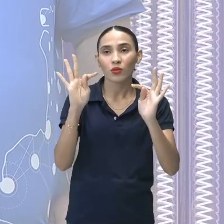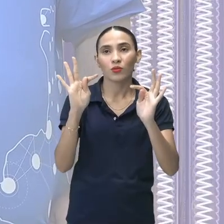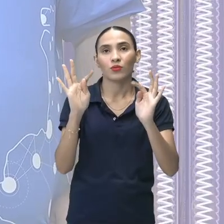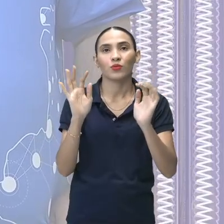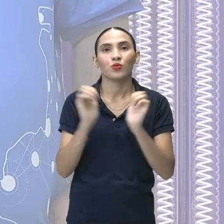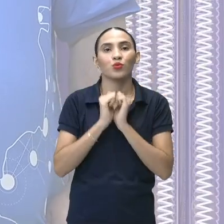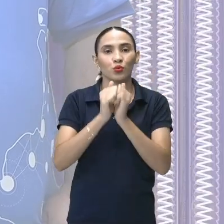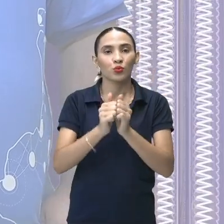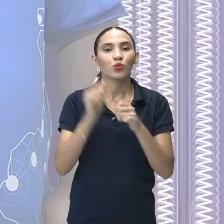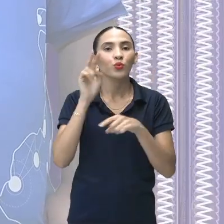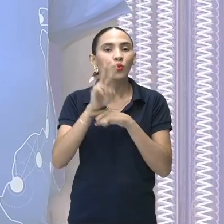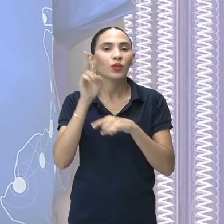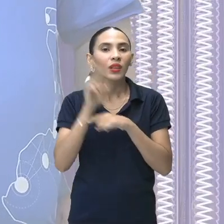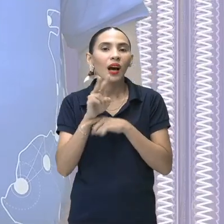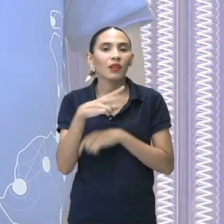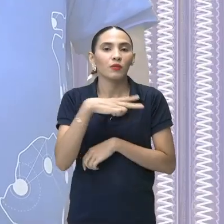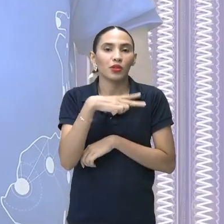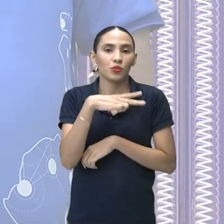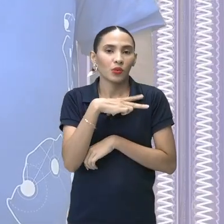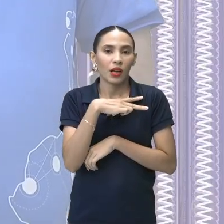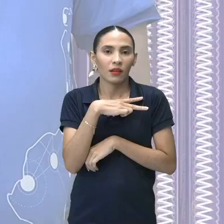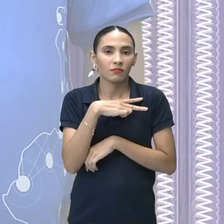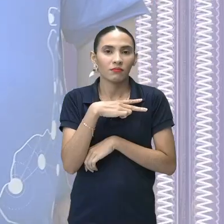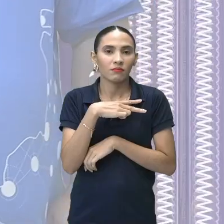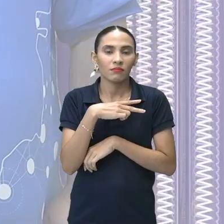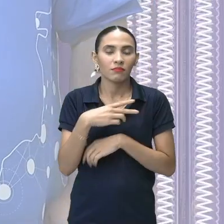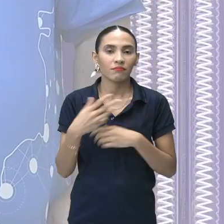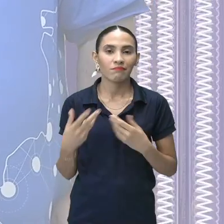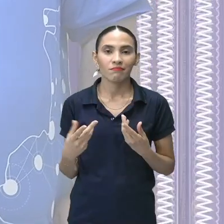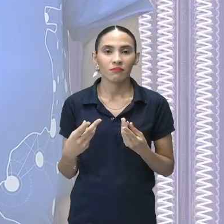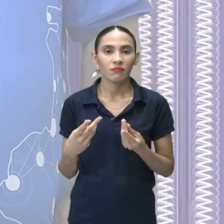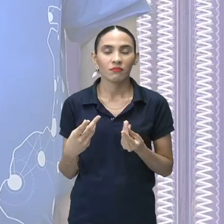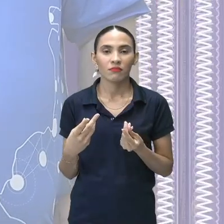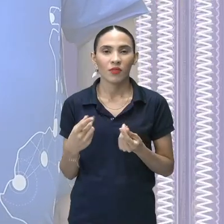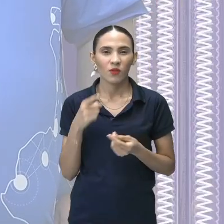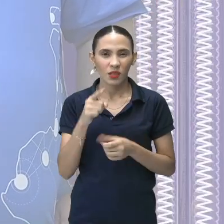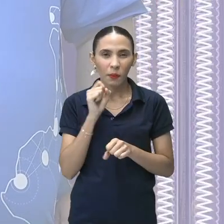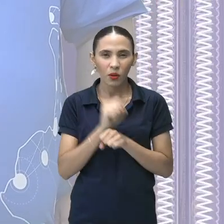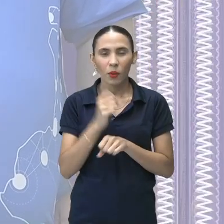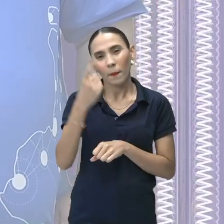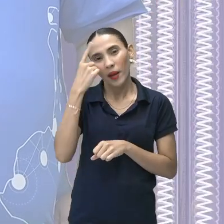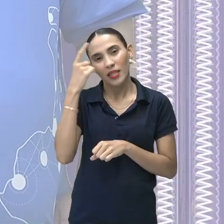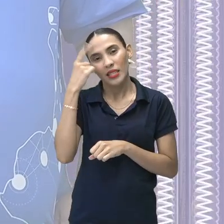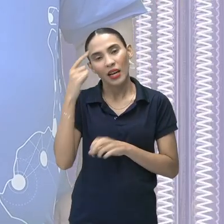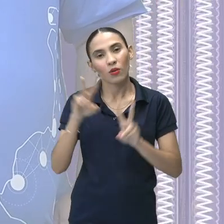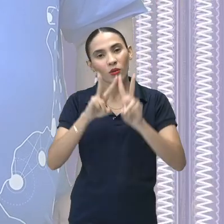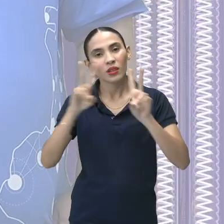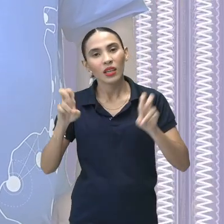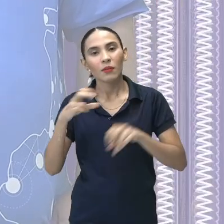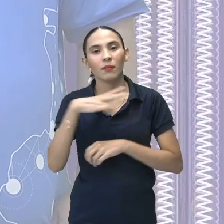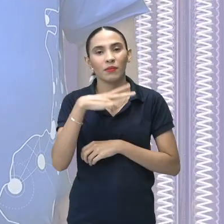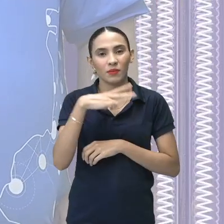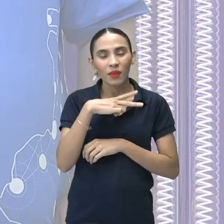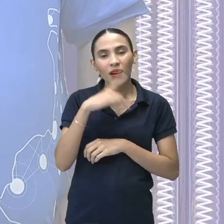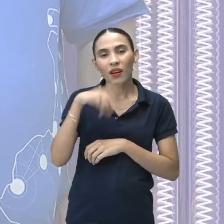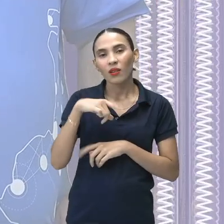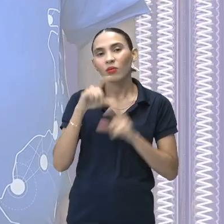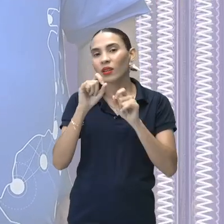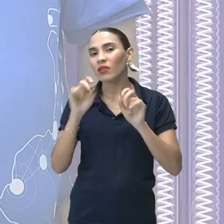urgente? De que maneira a desigualdade econômica influencia a justiça social em